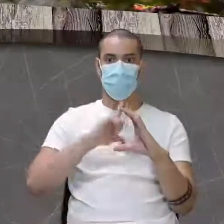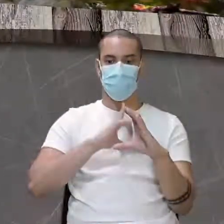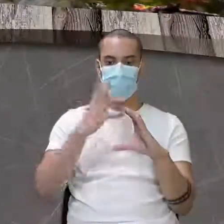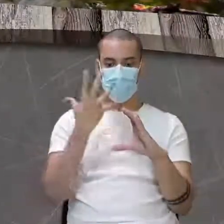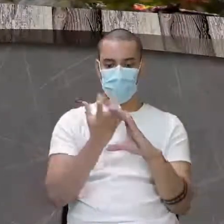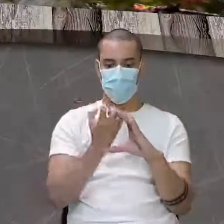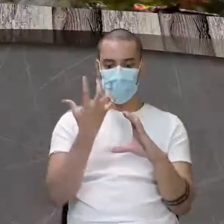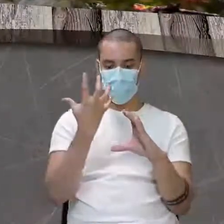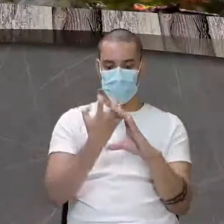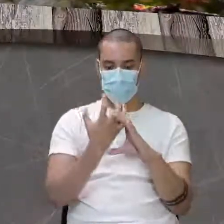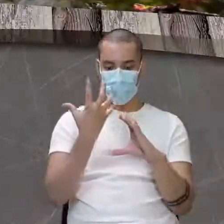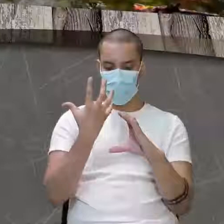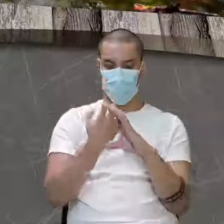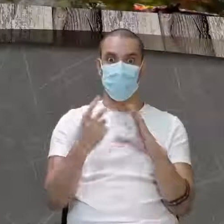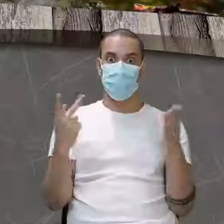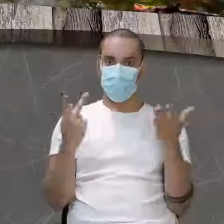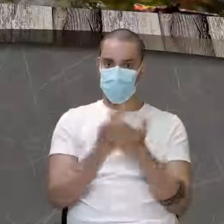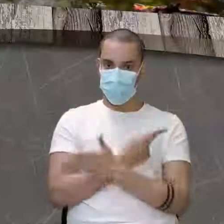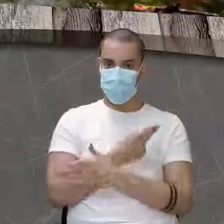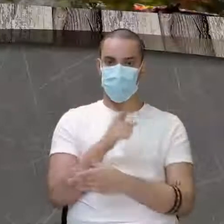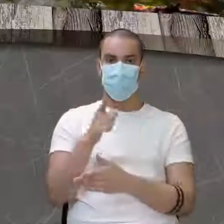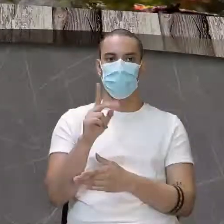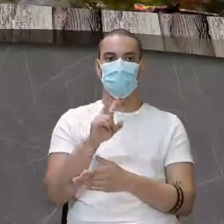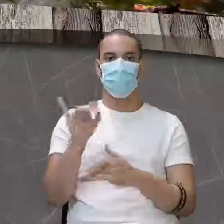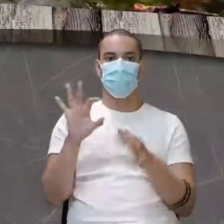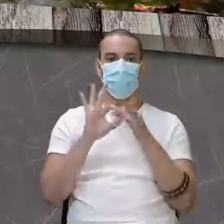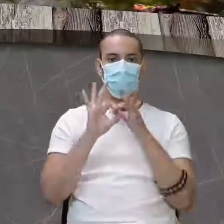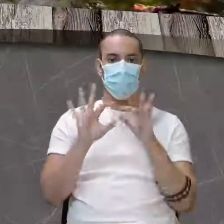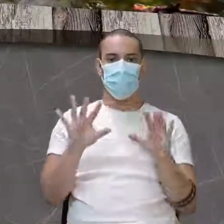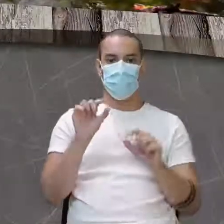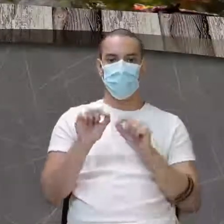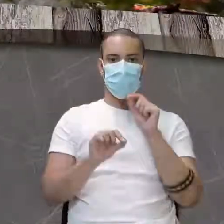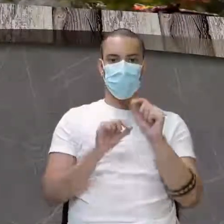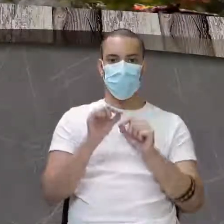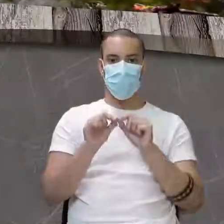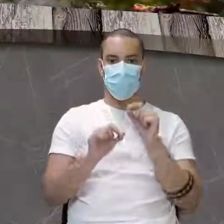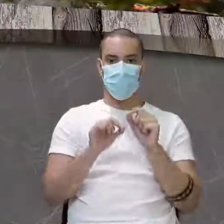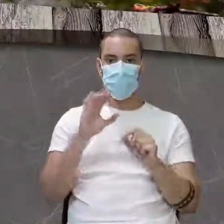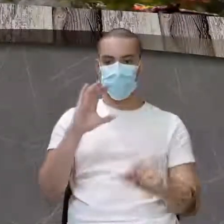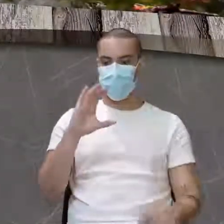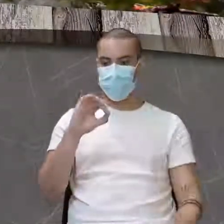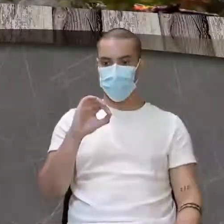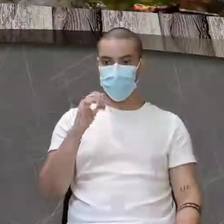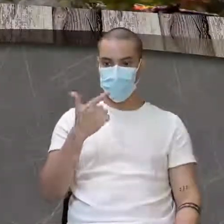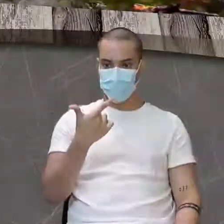acontecendo. E aí, você vai disponibilizar, então, CO2.